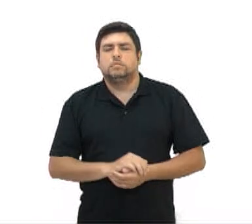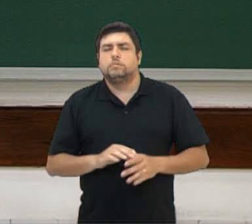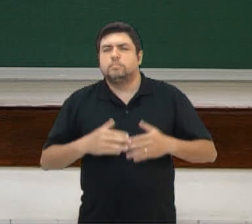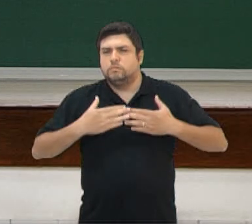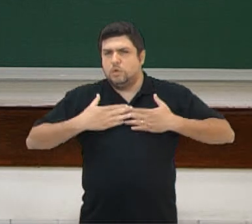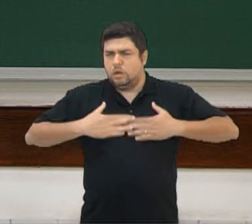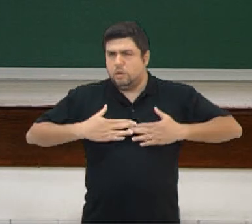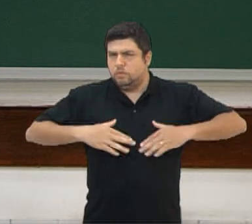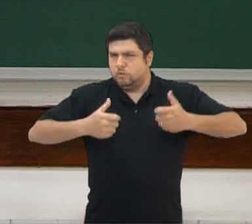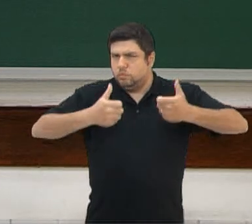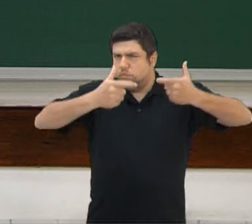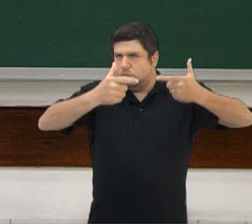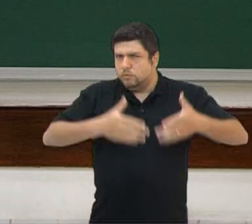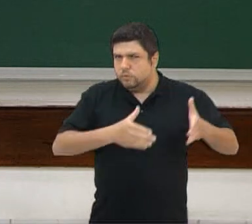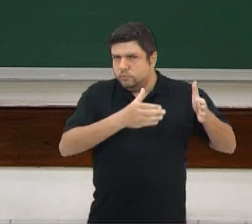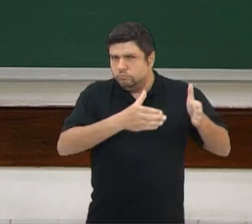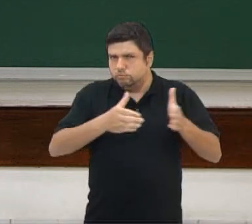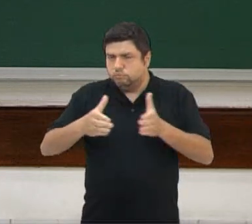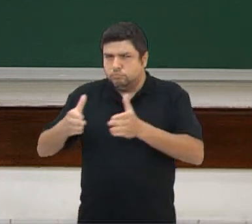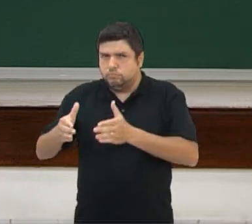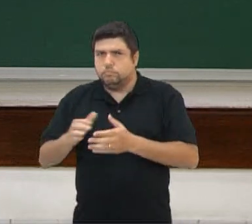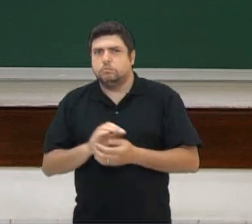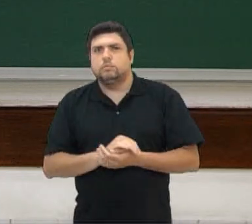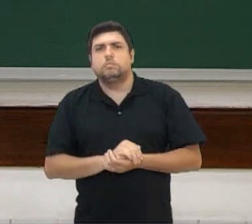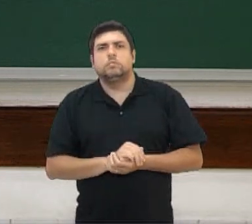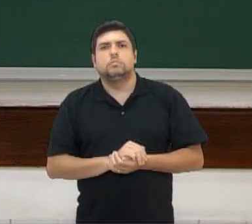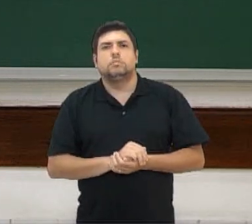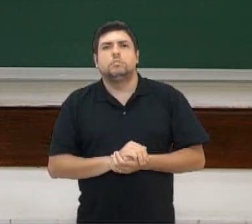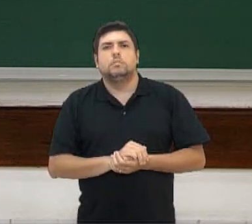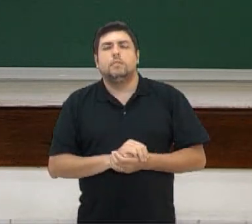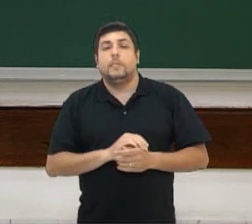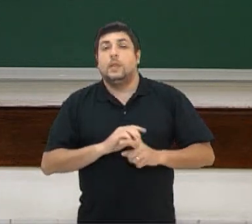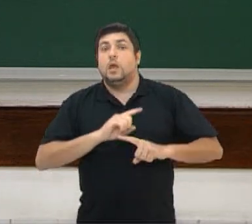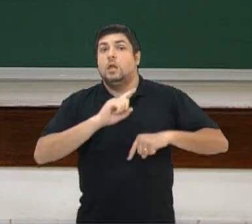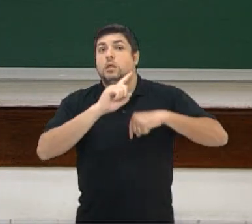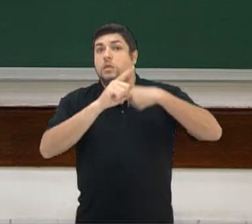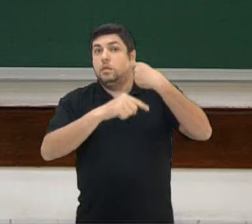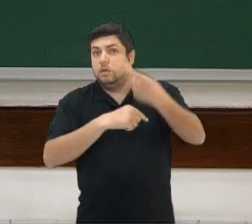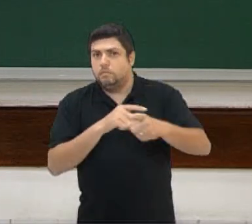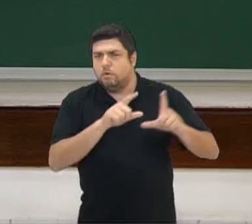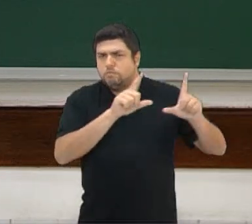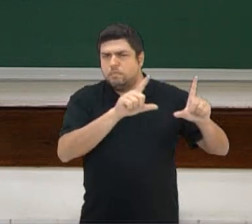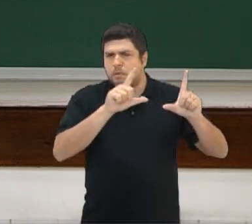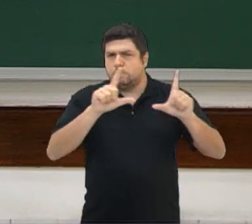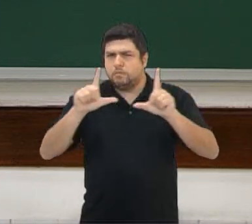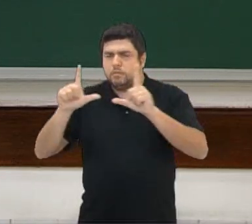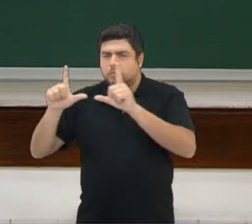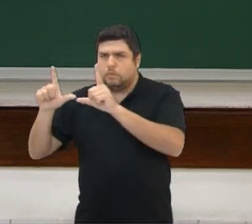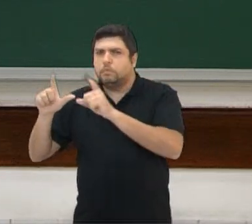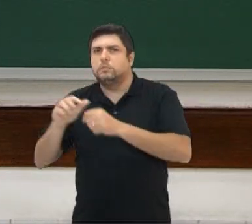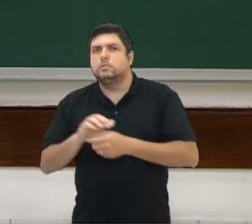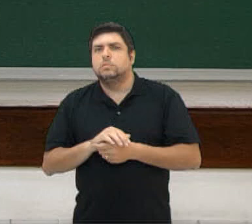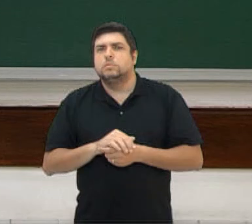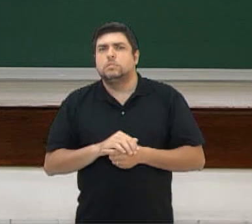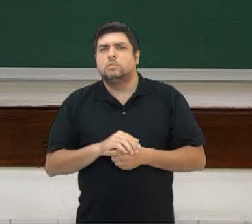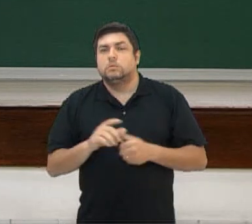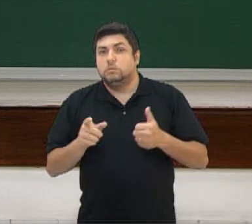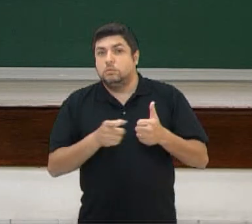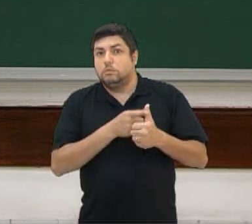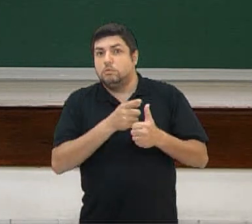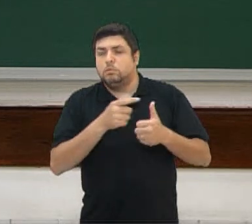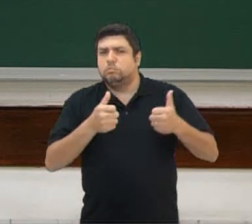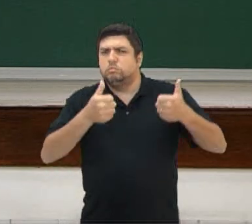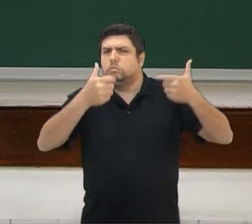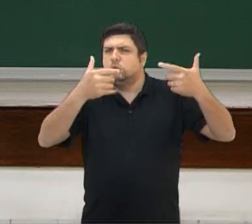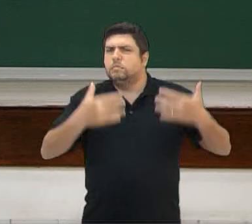aqui. Por mais que vou colocar mais para o final dos slides as características, eu vou dizer para vocês o que são inicialmente essas